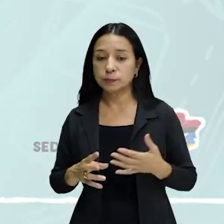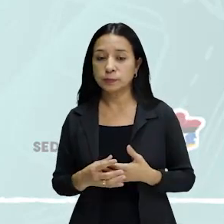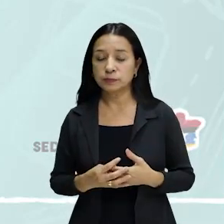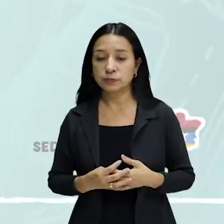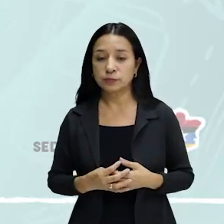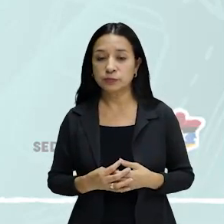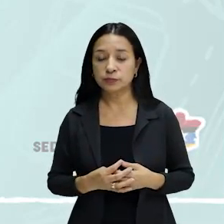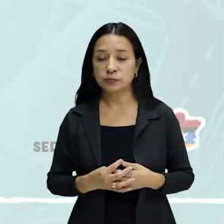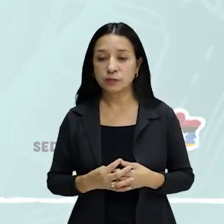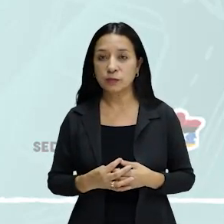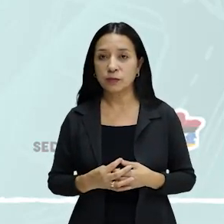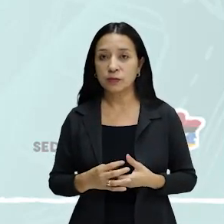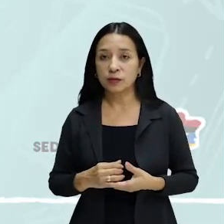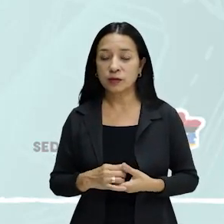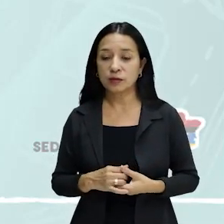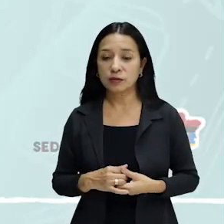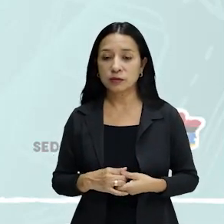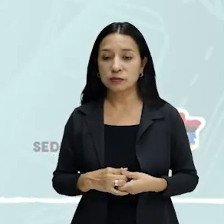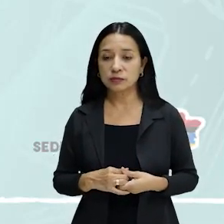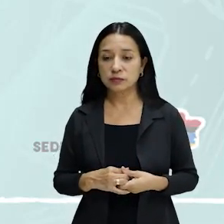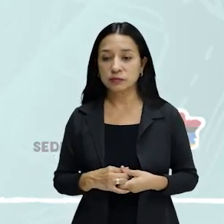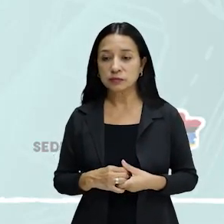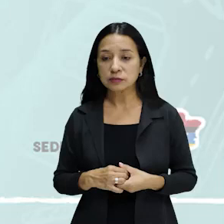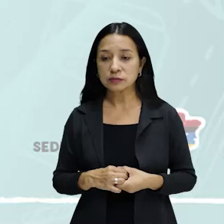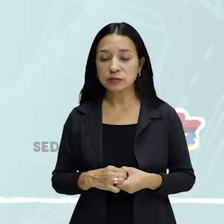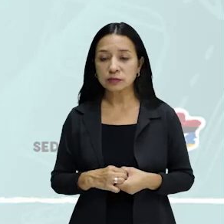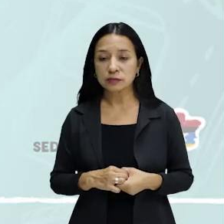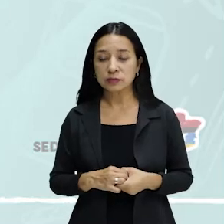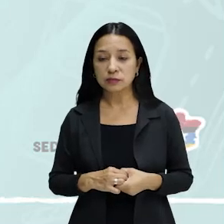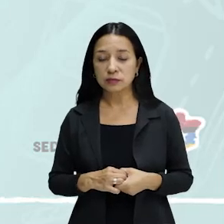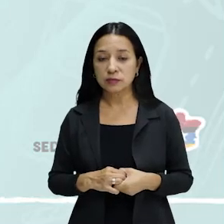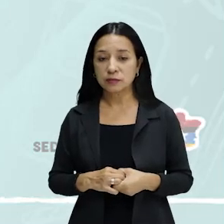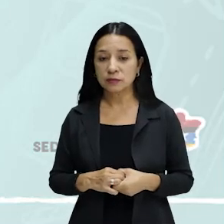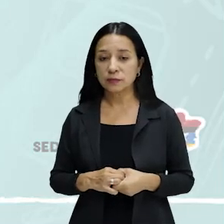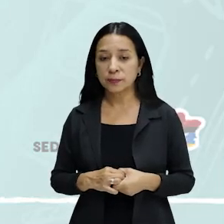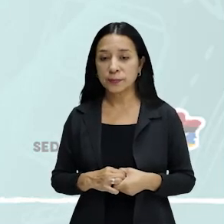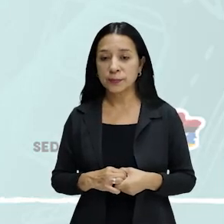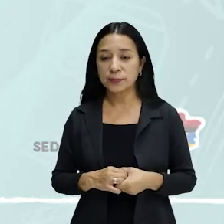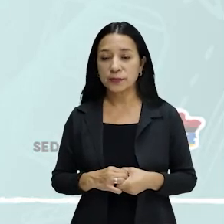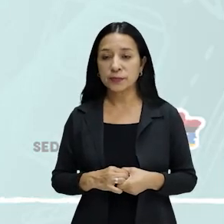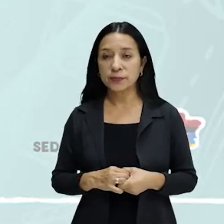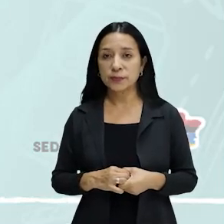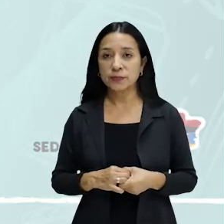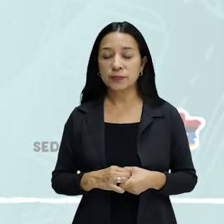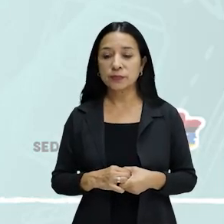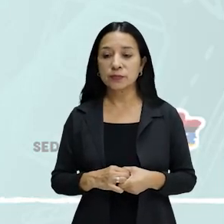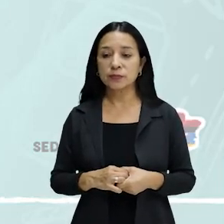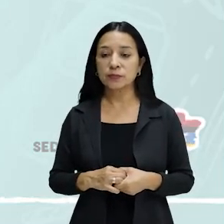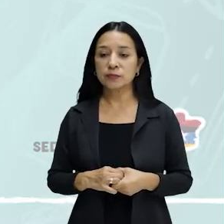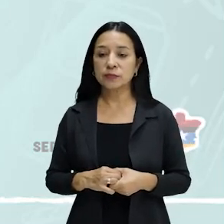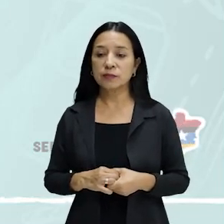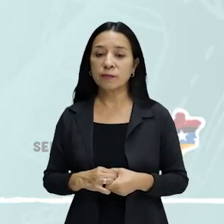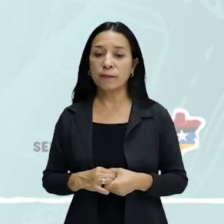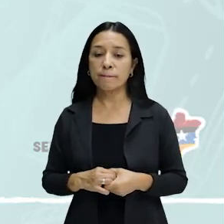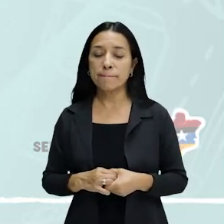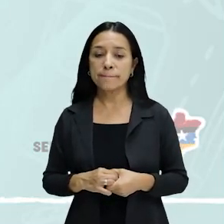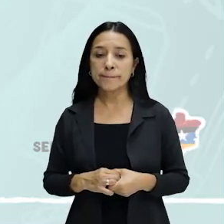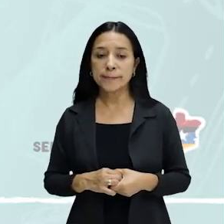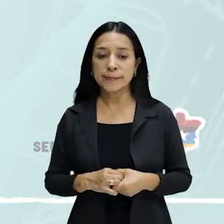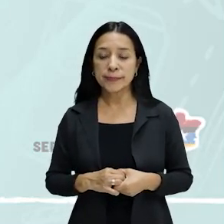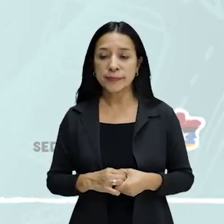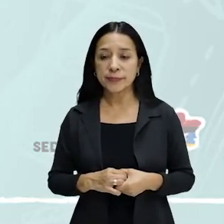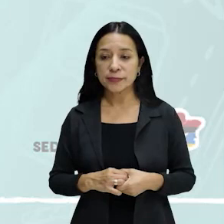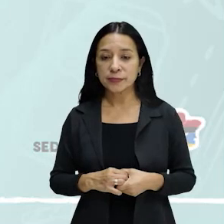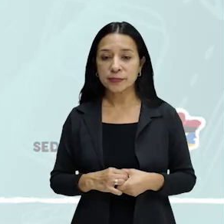margens lodosas para ver se funcionavam como patas, como haviam conseguido fazer os